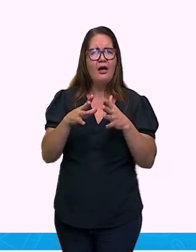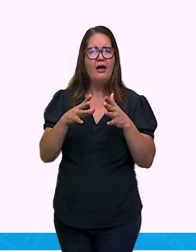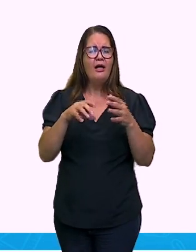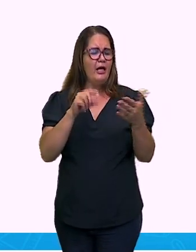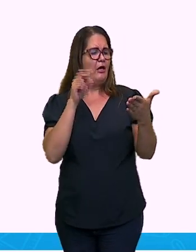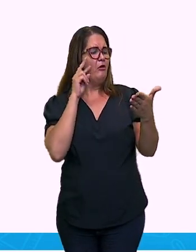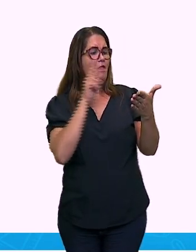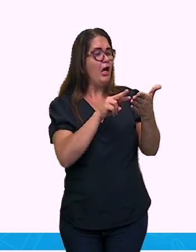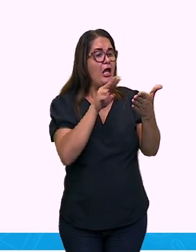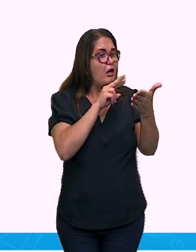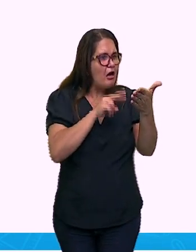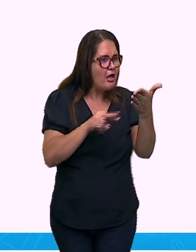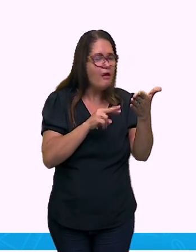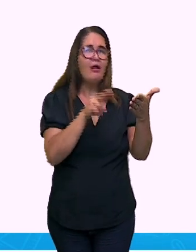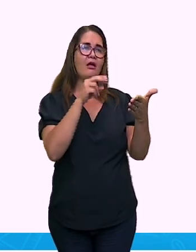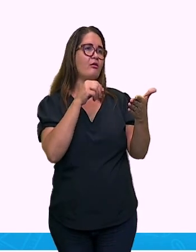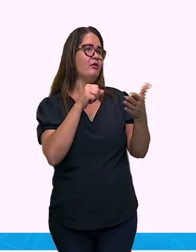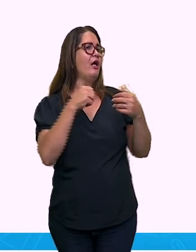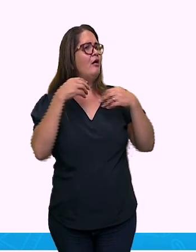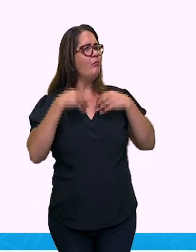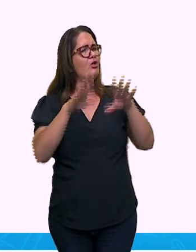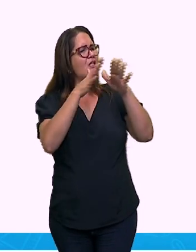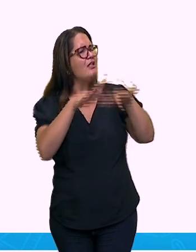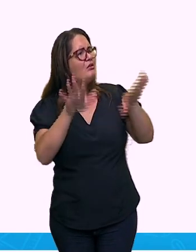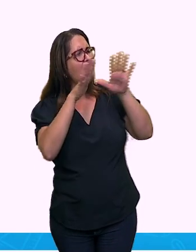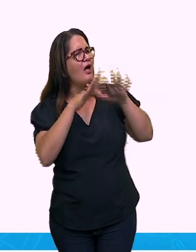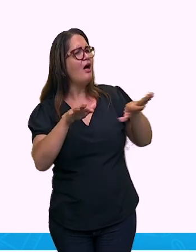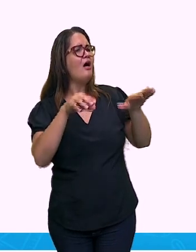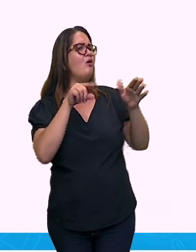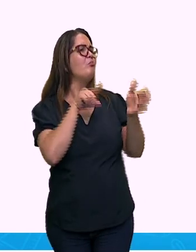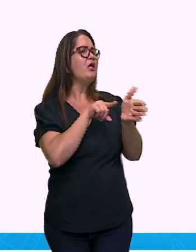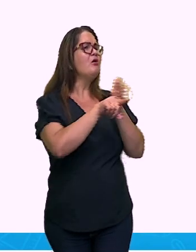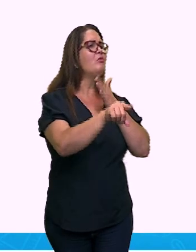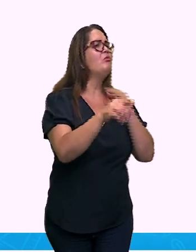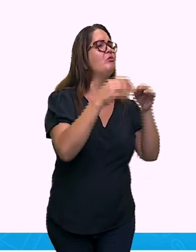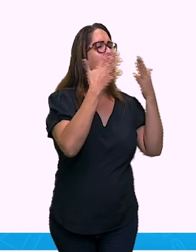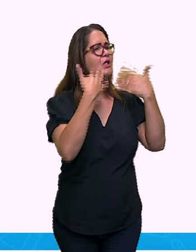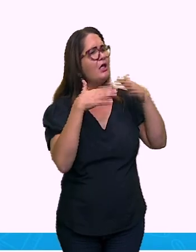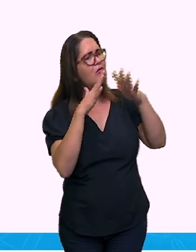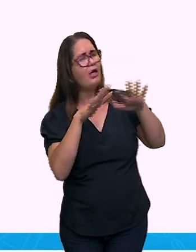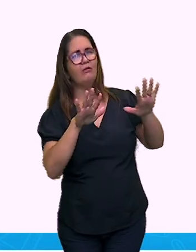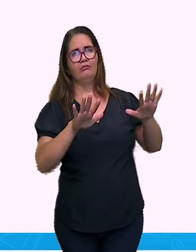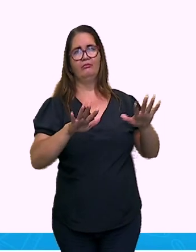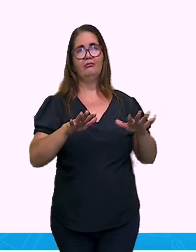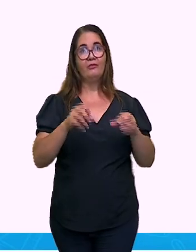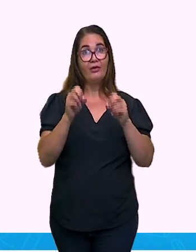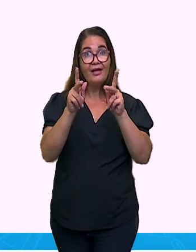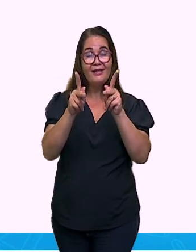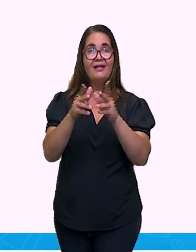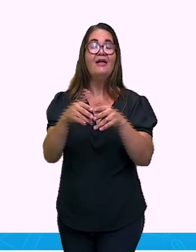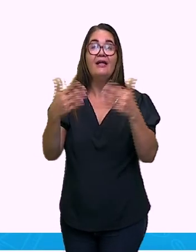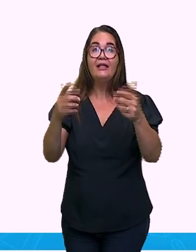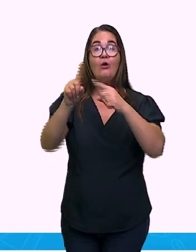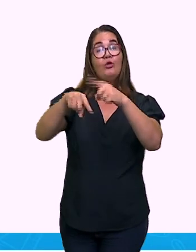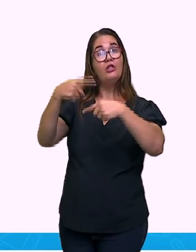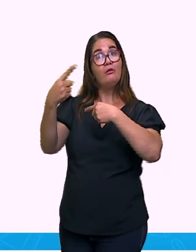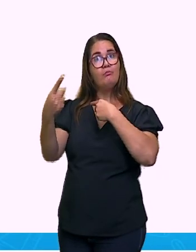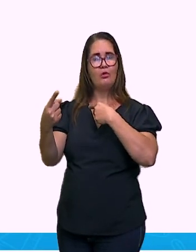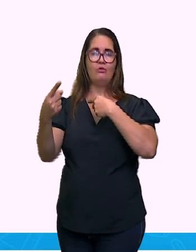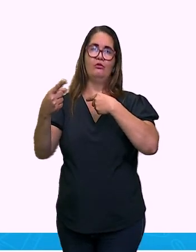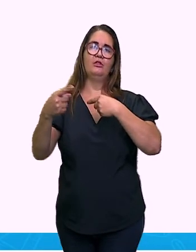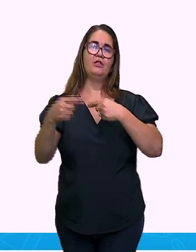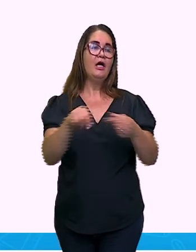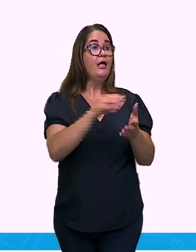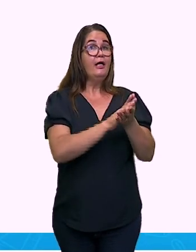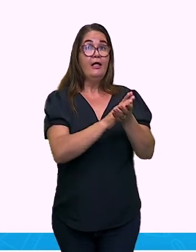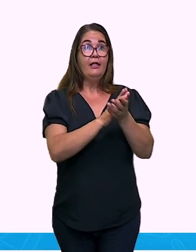conteúdo que eu programei. Eu posso ser espontânea na hora de perguntar. E depois da entrevista oral, o que eu posso fazer? Eu